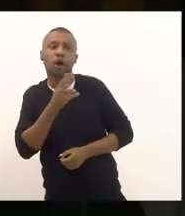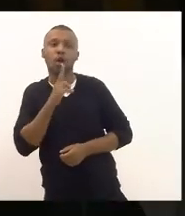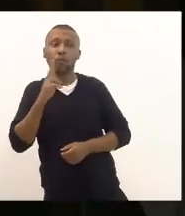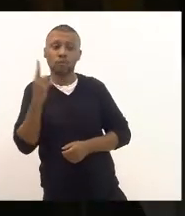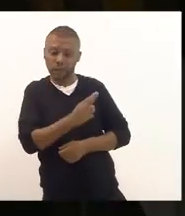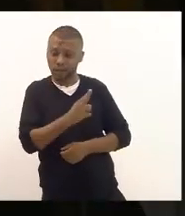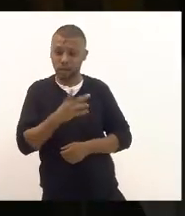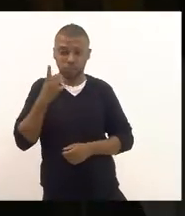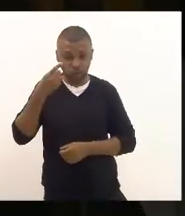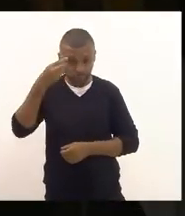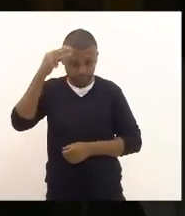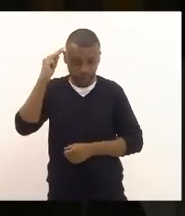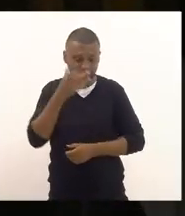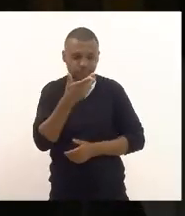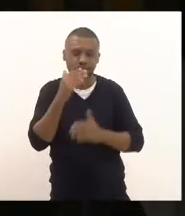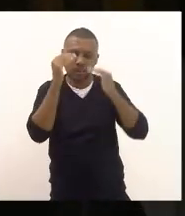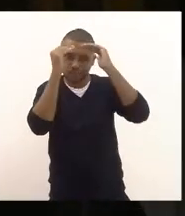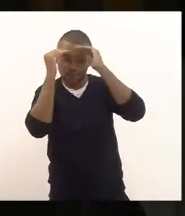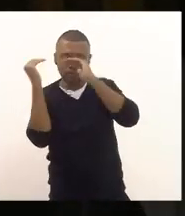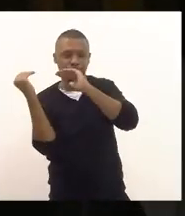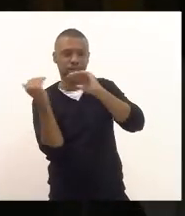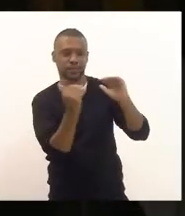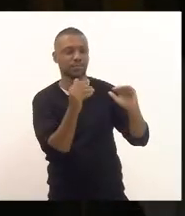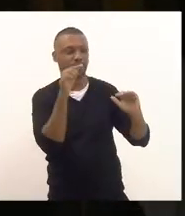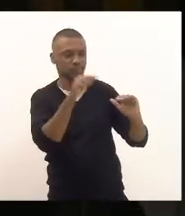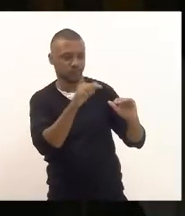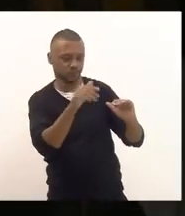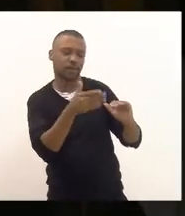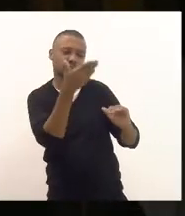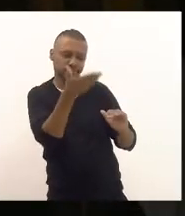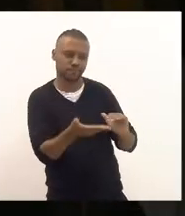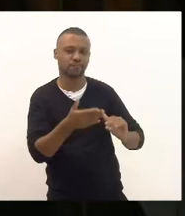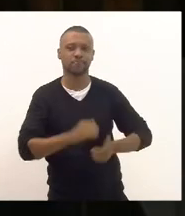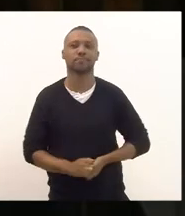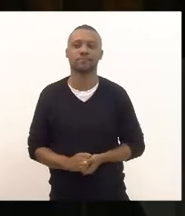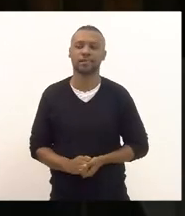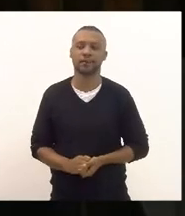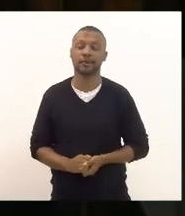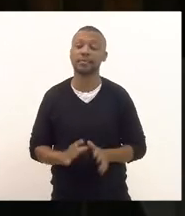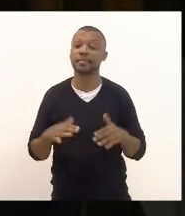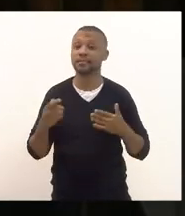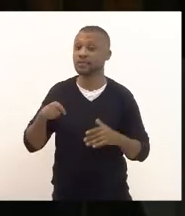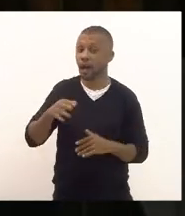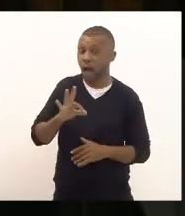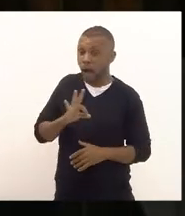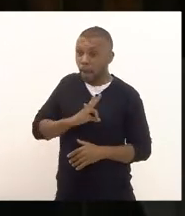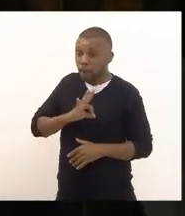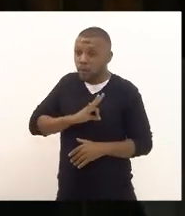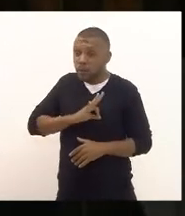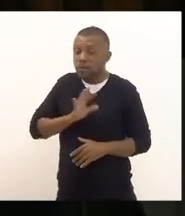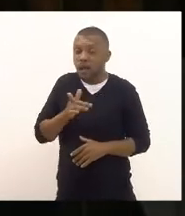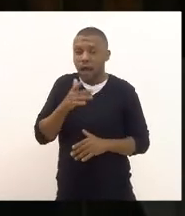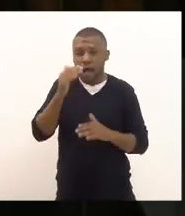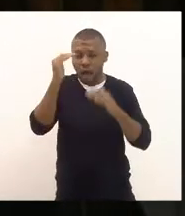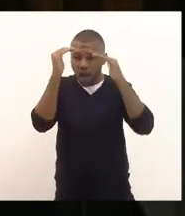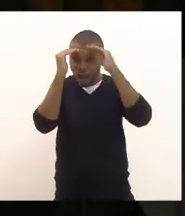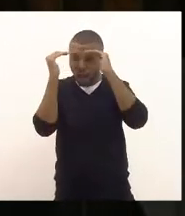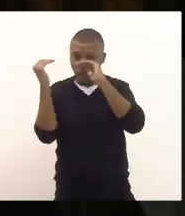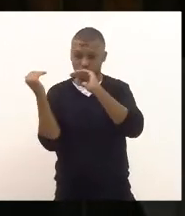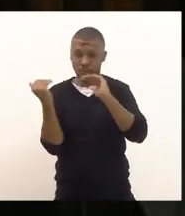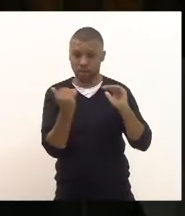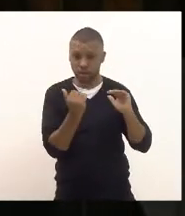Márcio Pacheco com todo respeito que tem uma vossa excelência é a polícia estaria respeitando